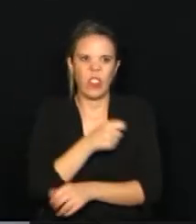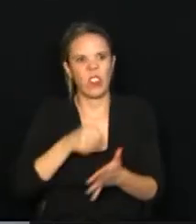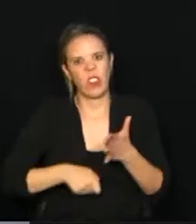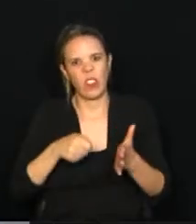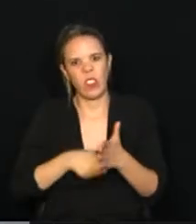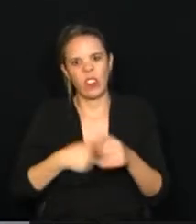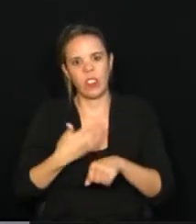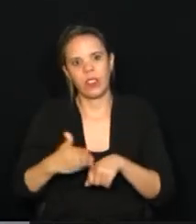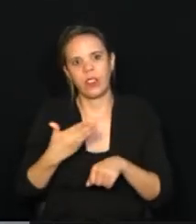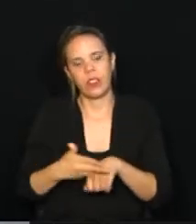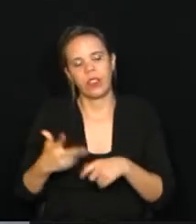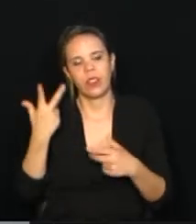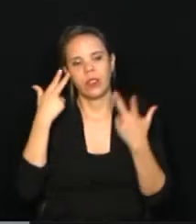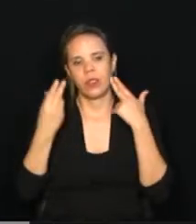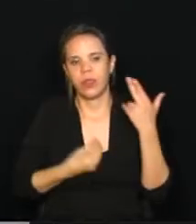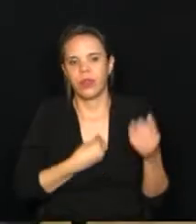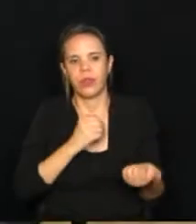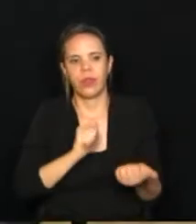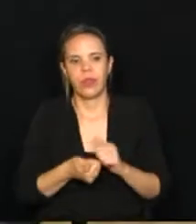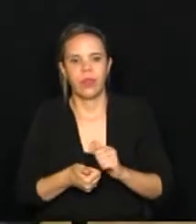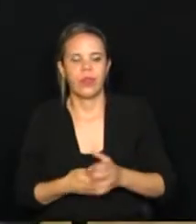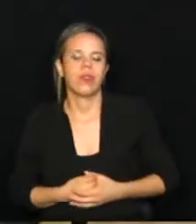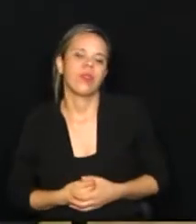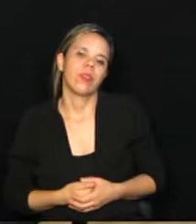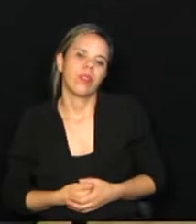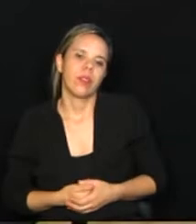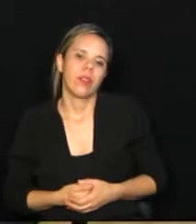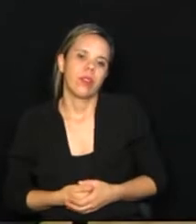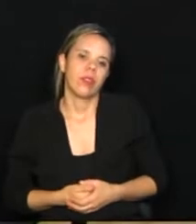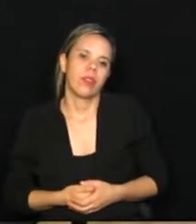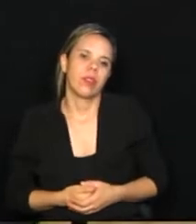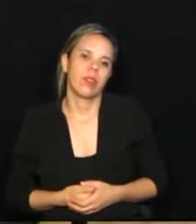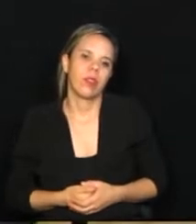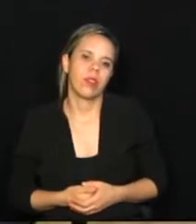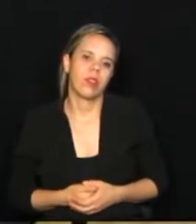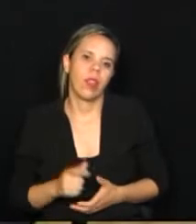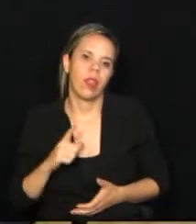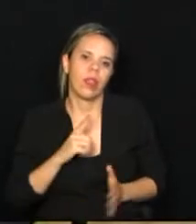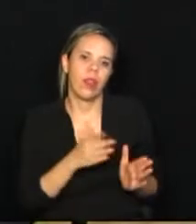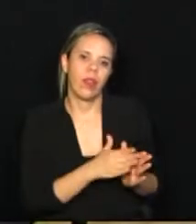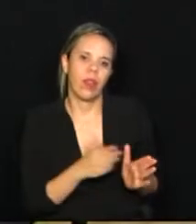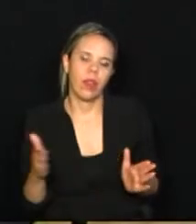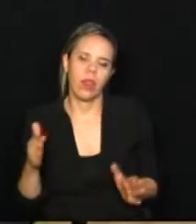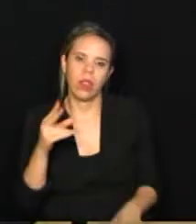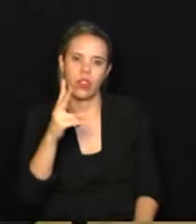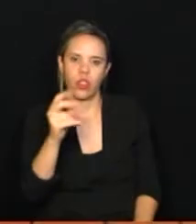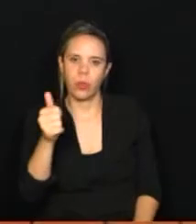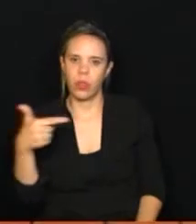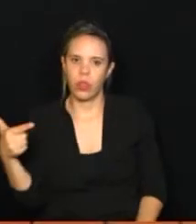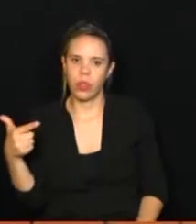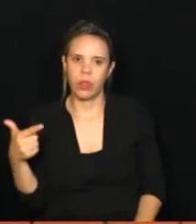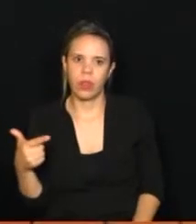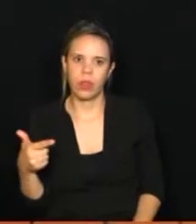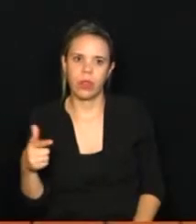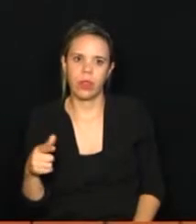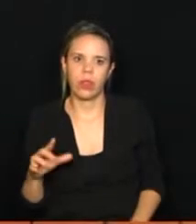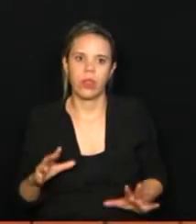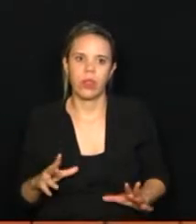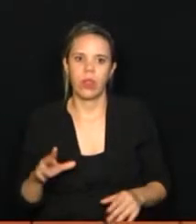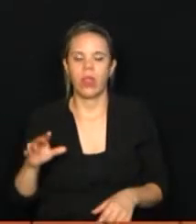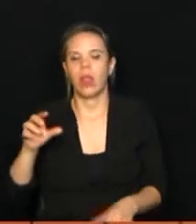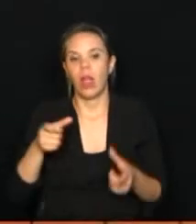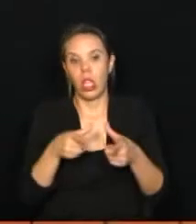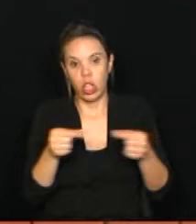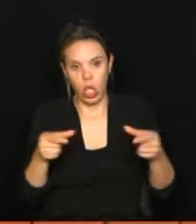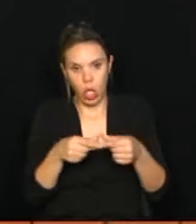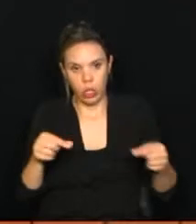parte do atleta, né? Não tem como fugir. E aí teve essa passagem, então, em 2012, só que daí para Tóquio a